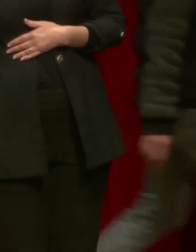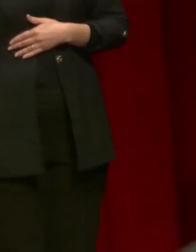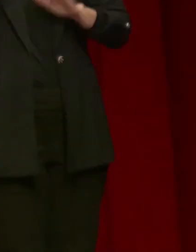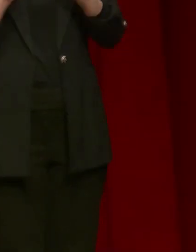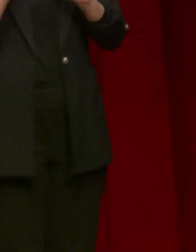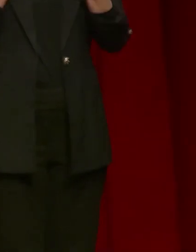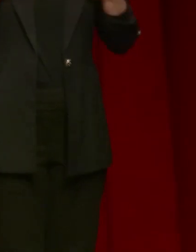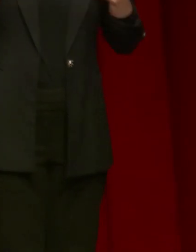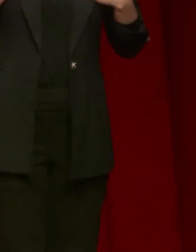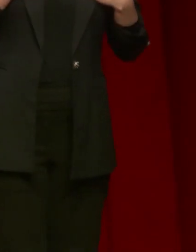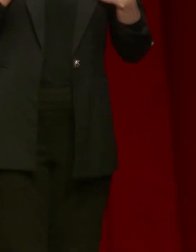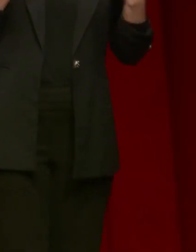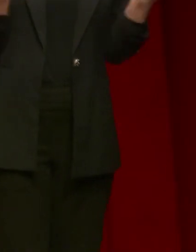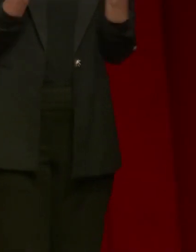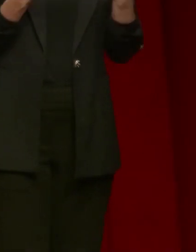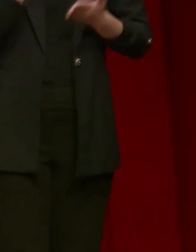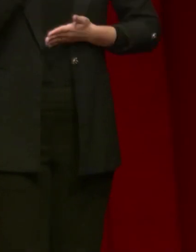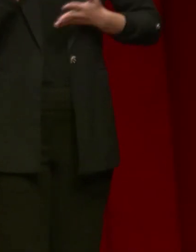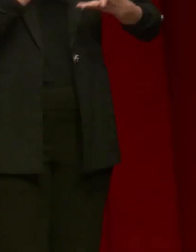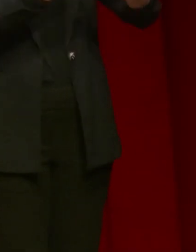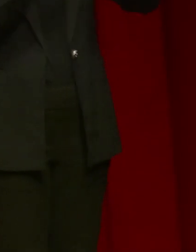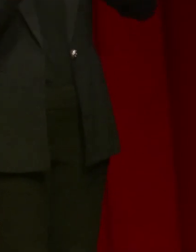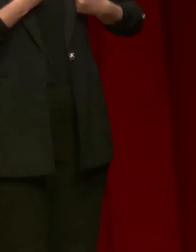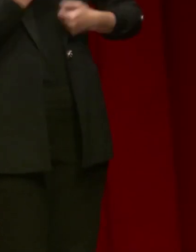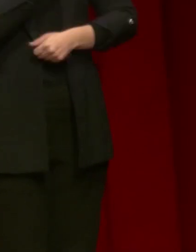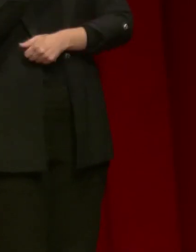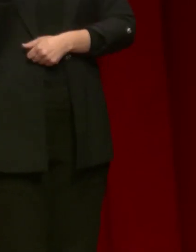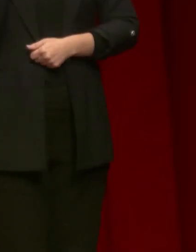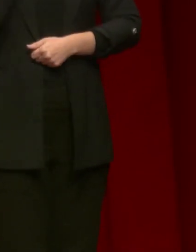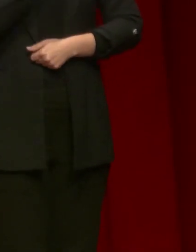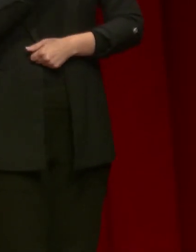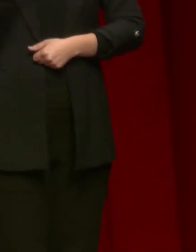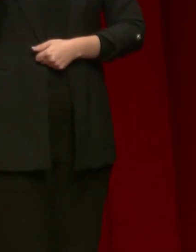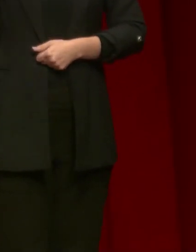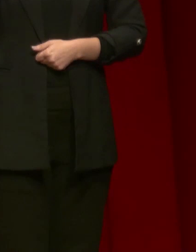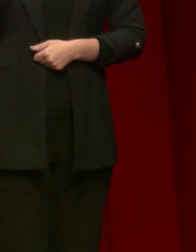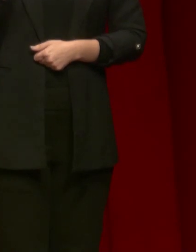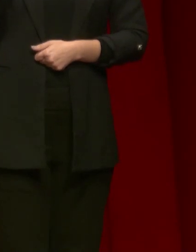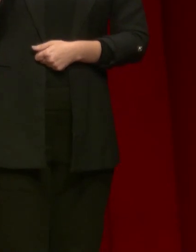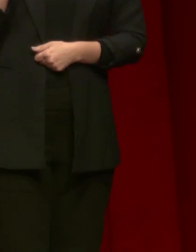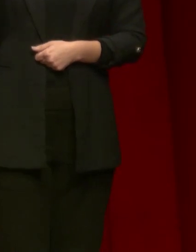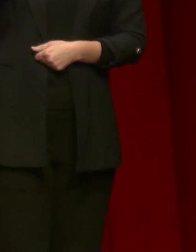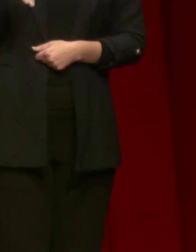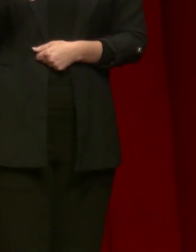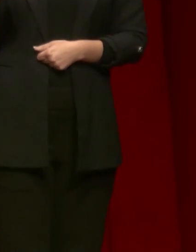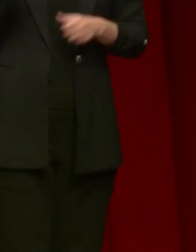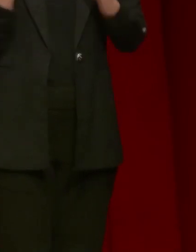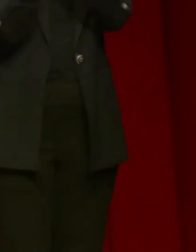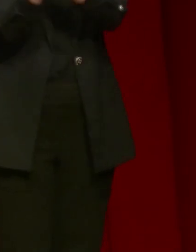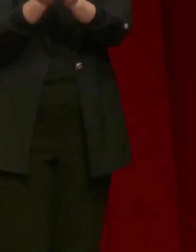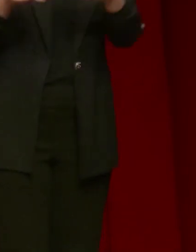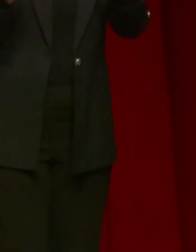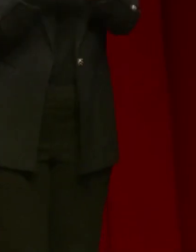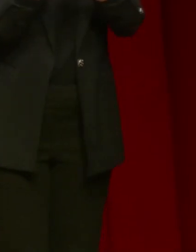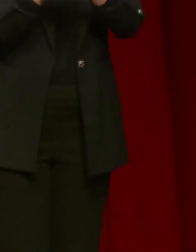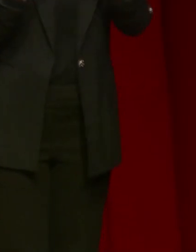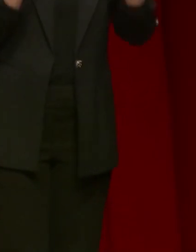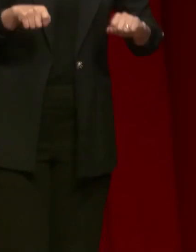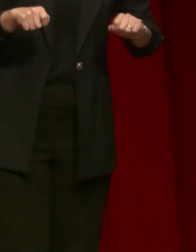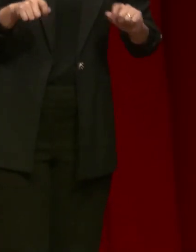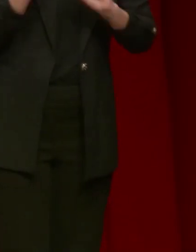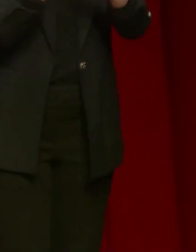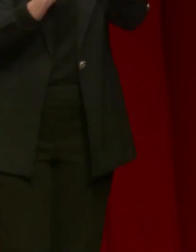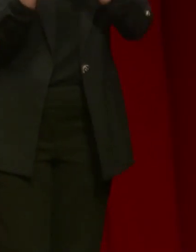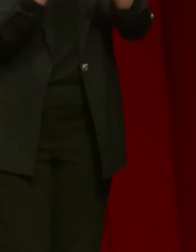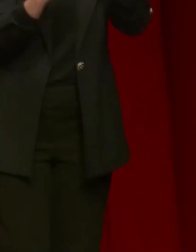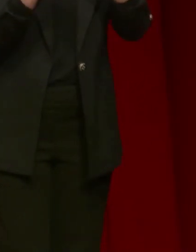bom, calma. A convidada agora é a pastora Kari Janaína, que vai chegar com a gente aqui também, e já quero aproveitar para vir junto com ela, porque aí depois